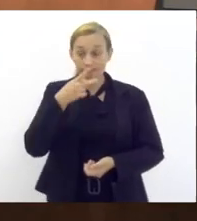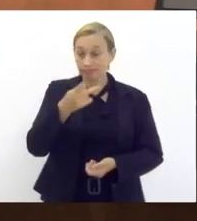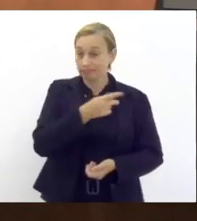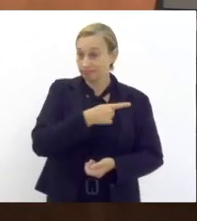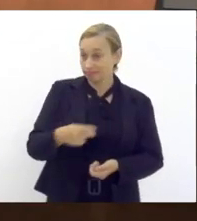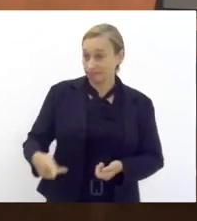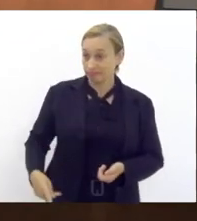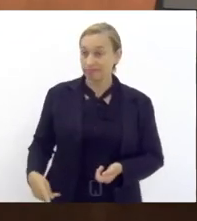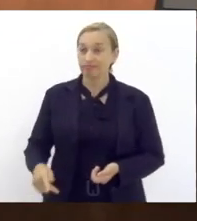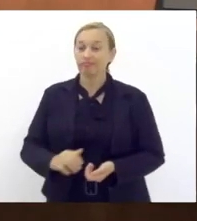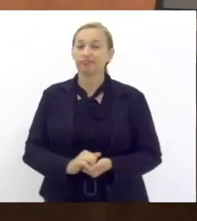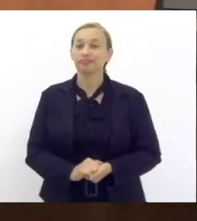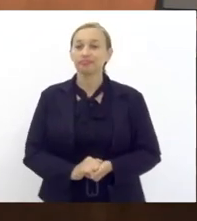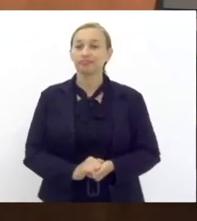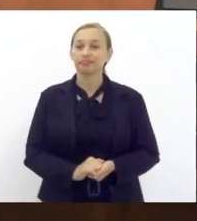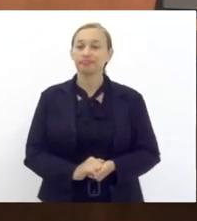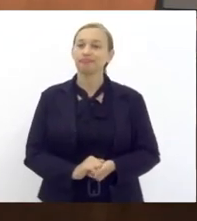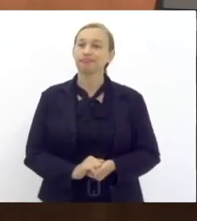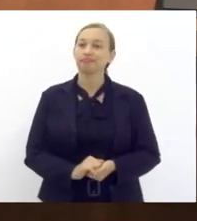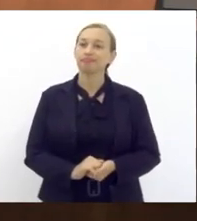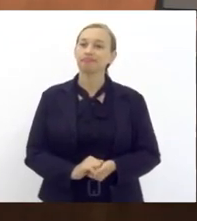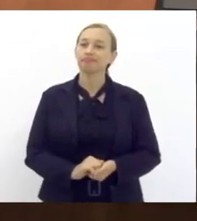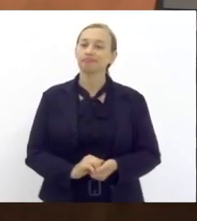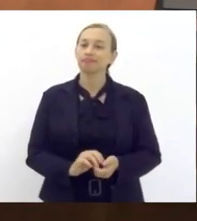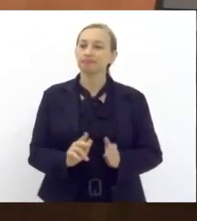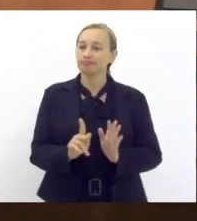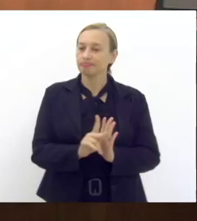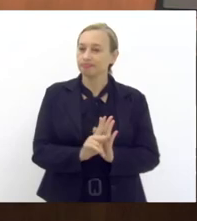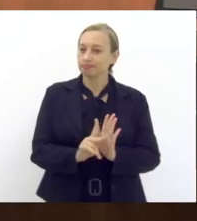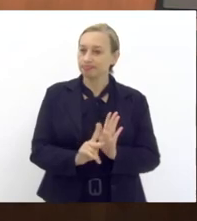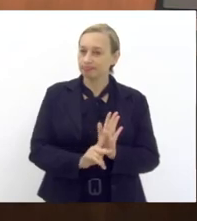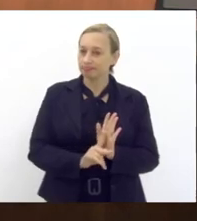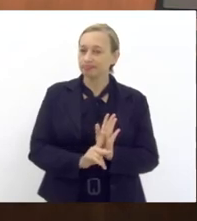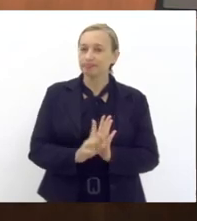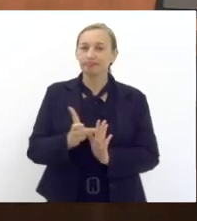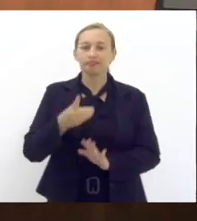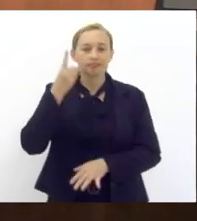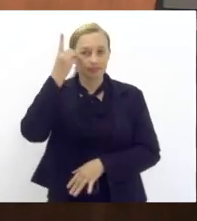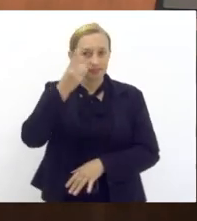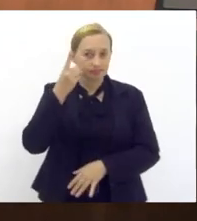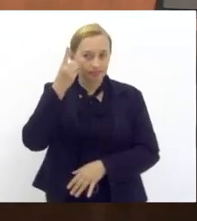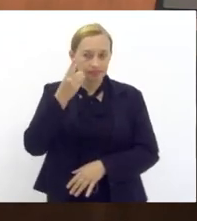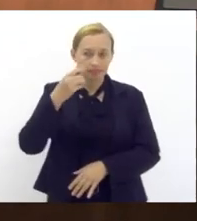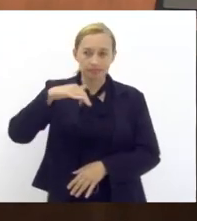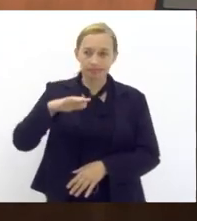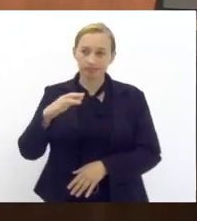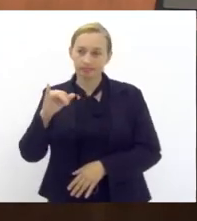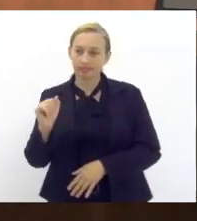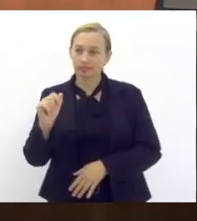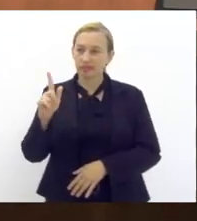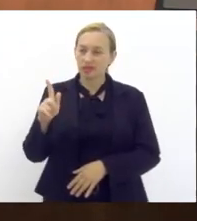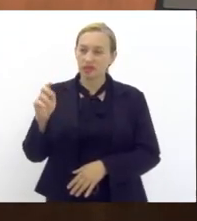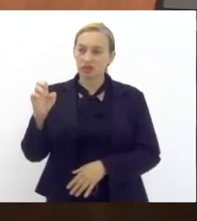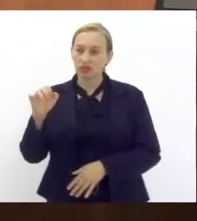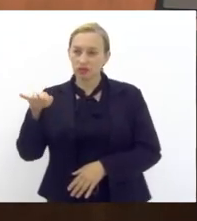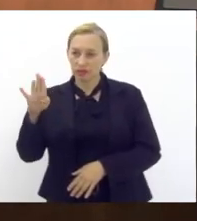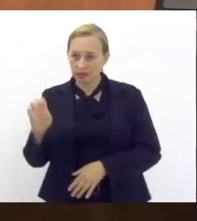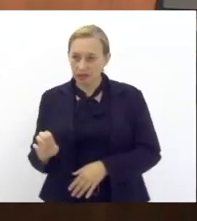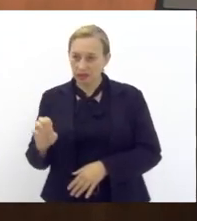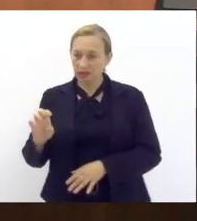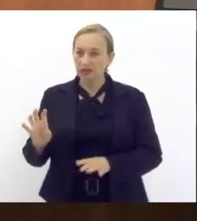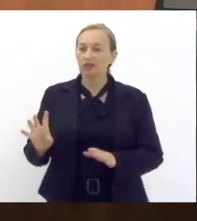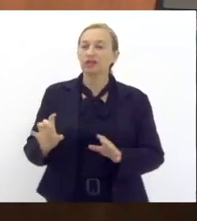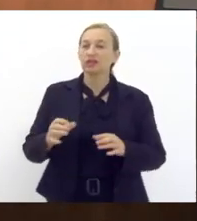que esse projeto de autoria da deputada Márcia Giovanni, que dispõe sobre a fixação